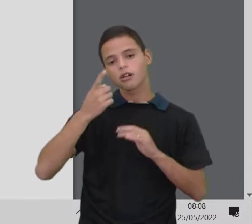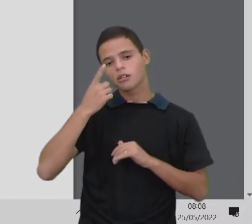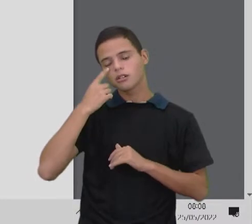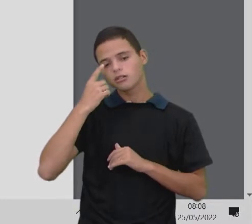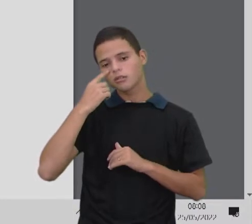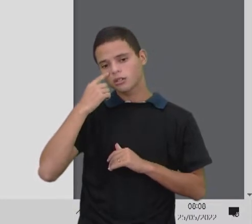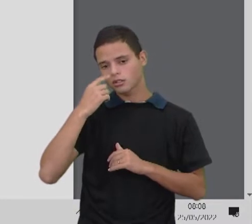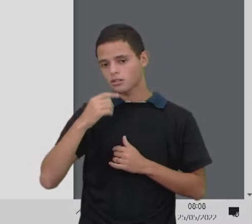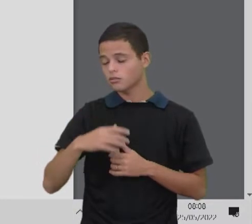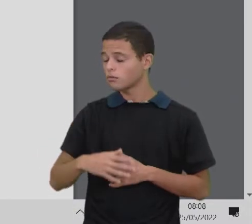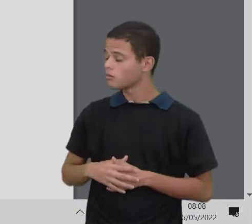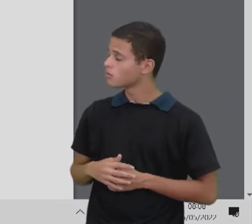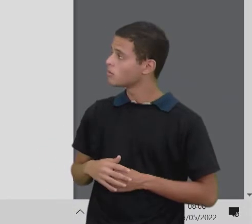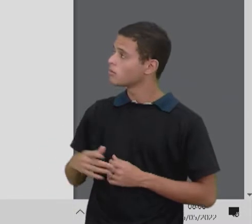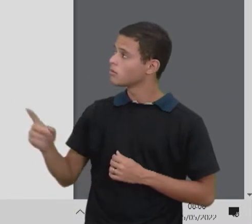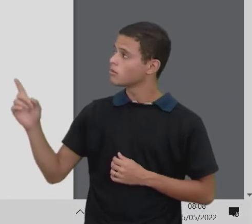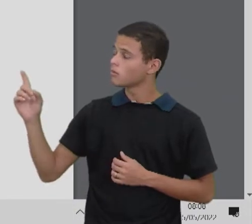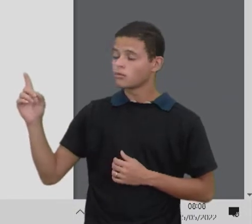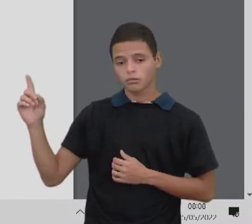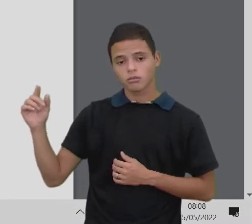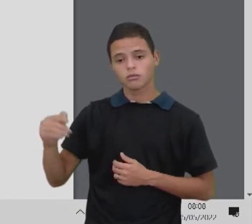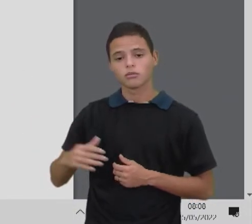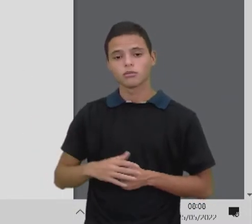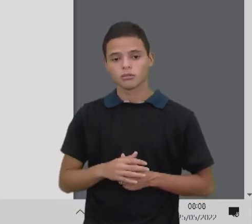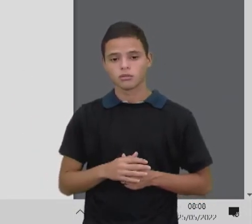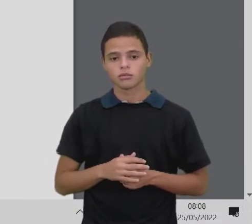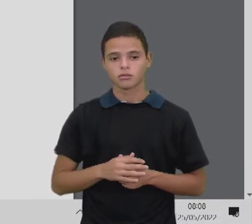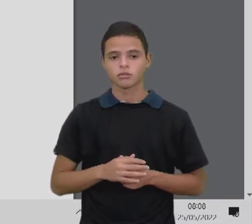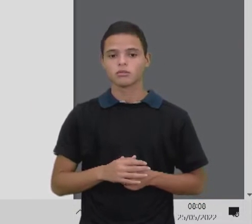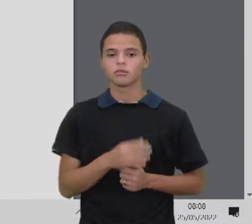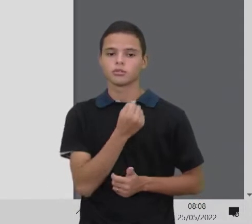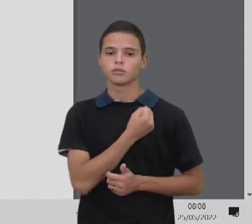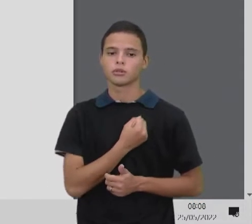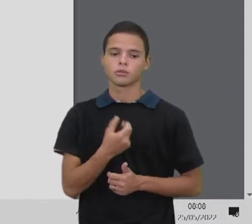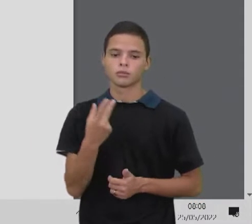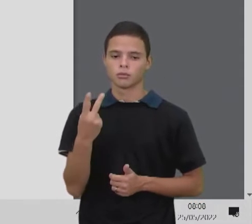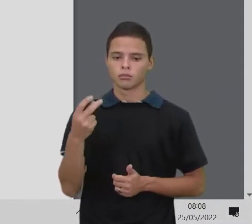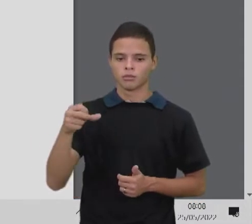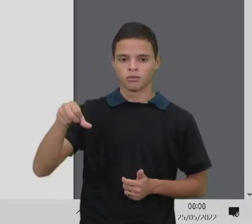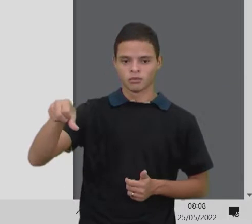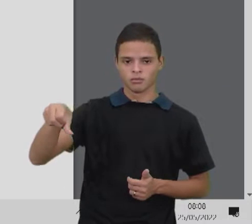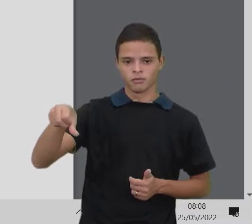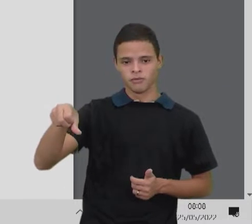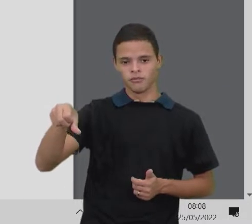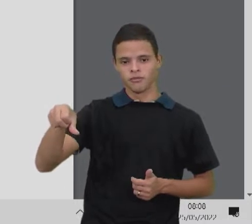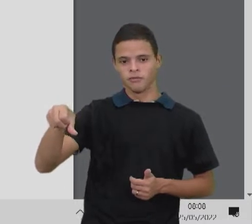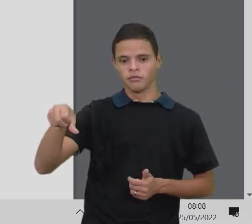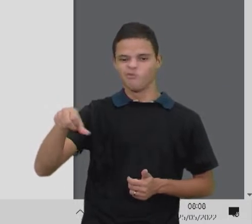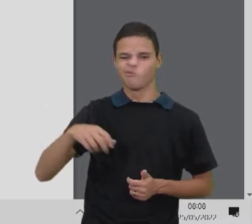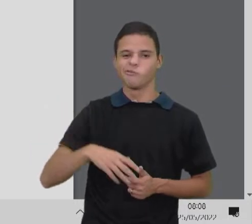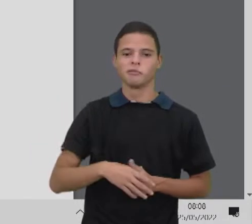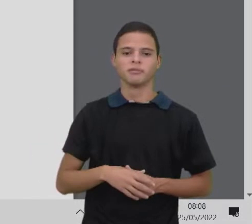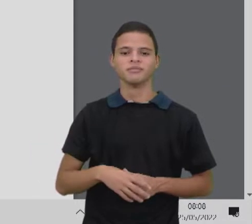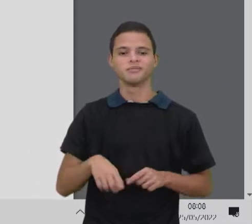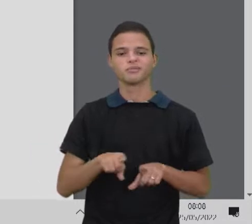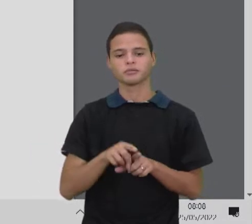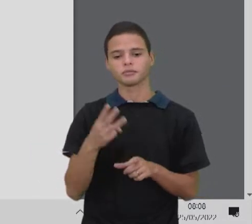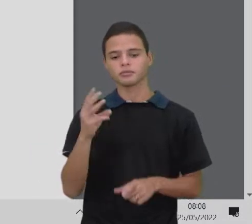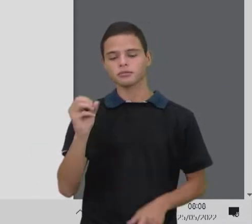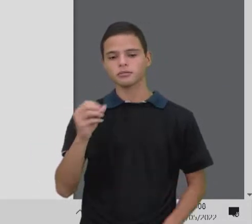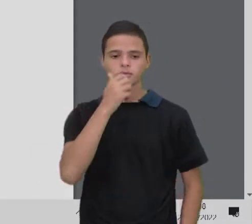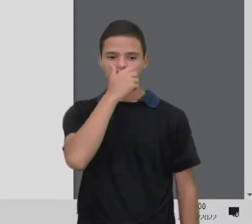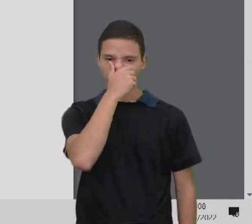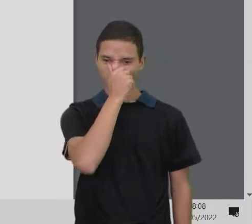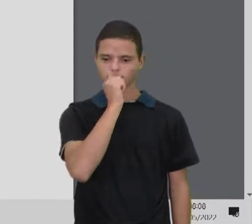verificar com vocês o artigo 29 e 30, então aqui,